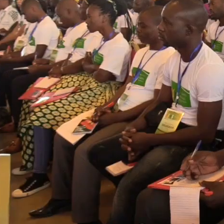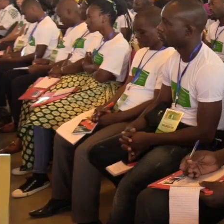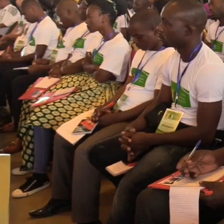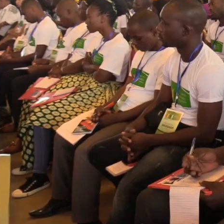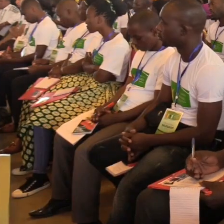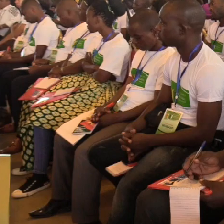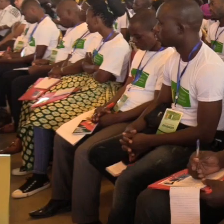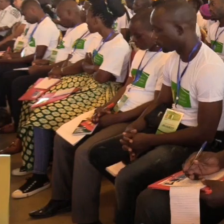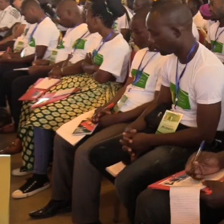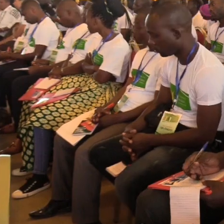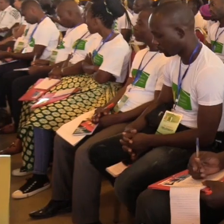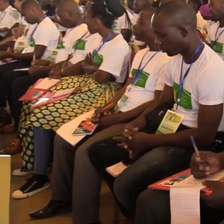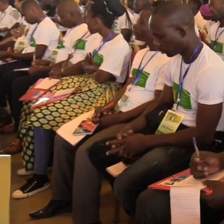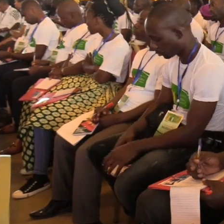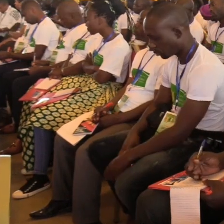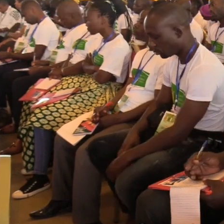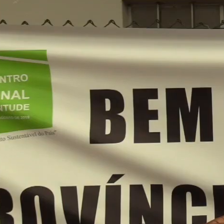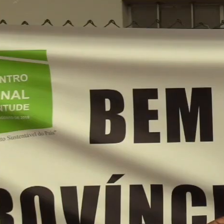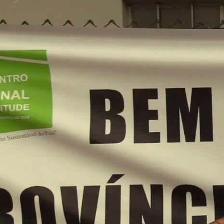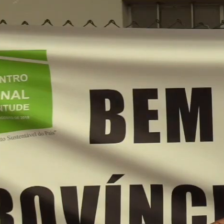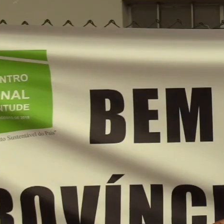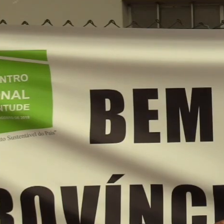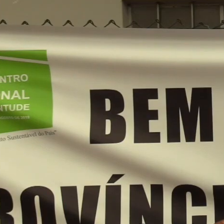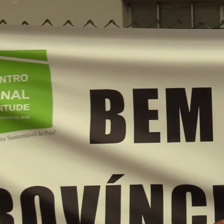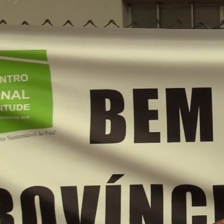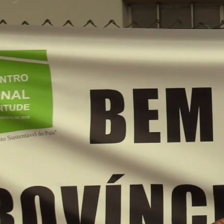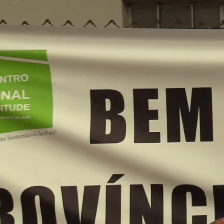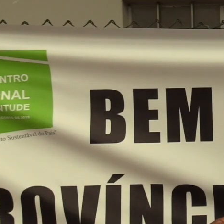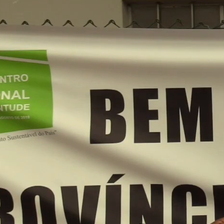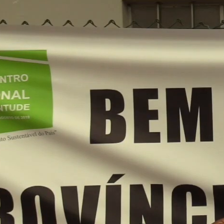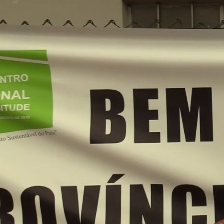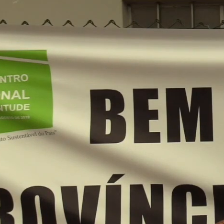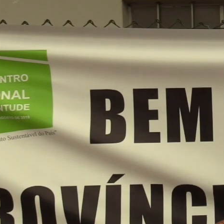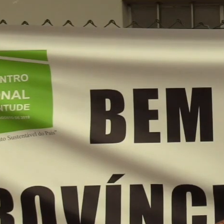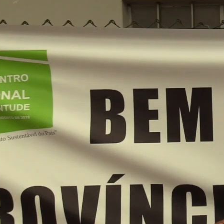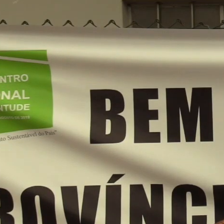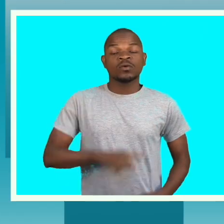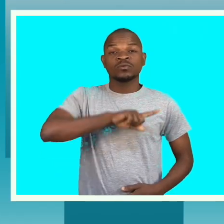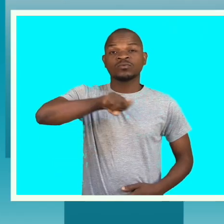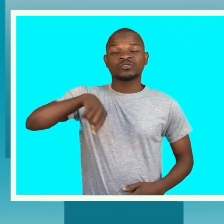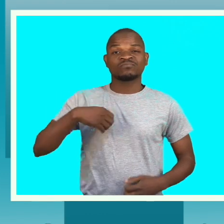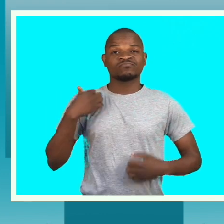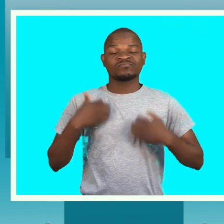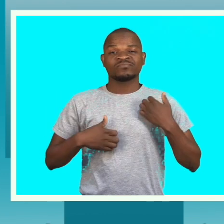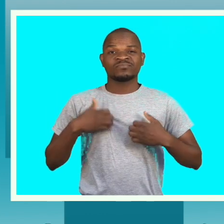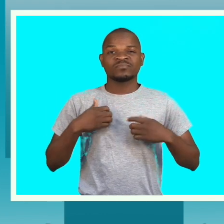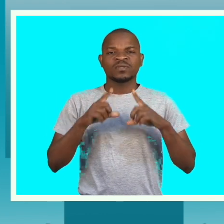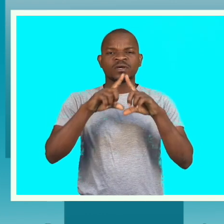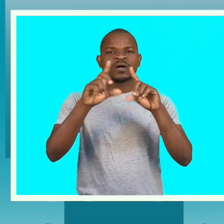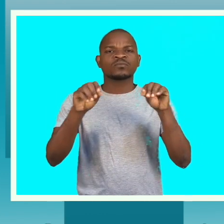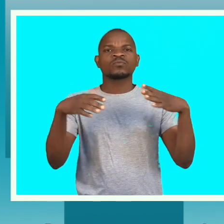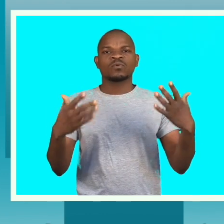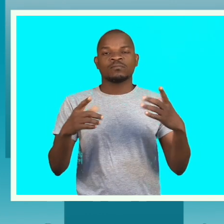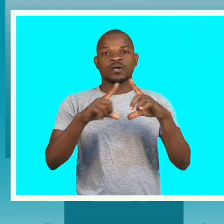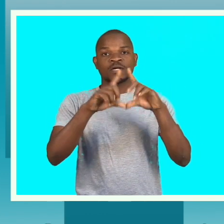Segundo eles, apostar nesta camada social deve constituir uma prioridade. O que nos preocupa é a